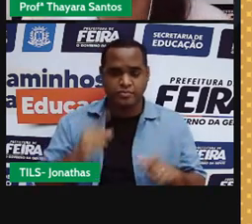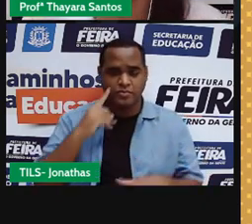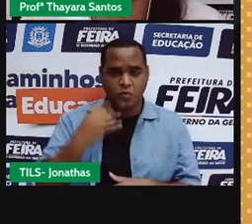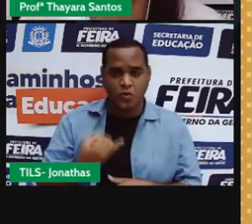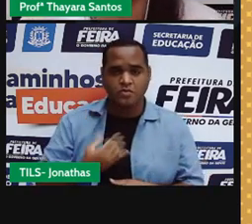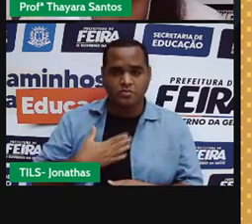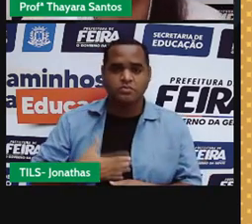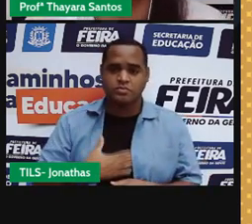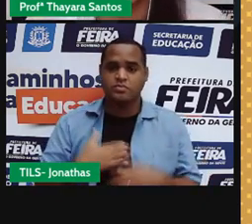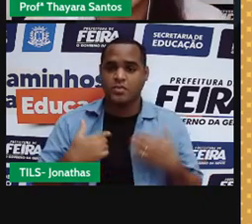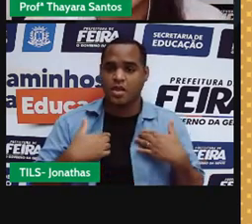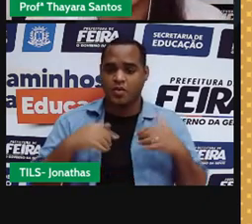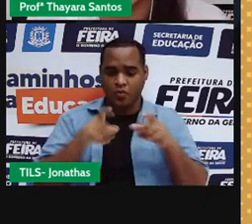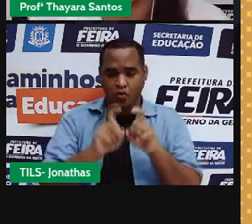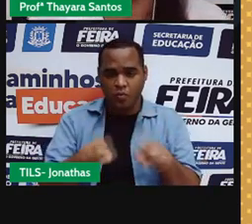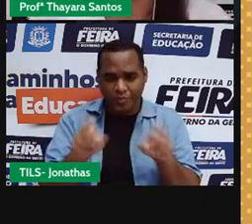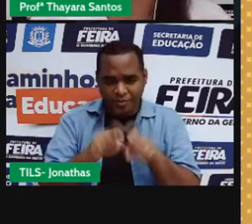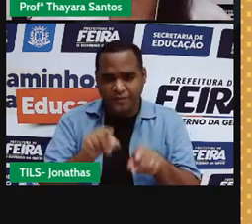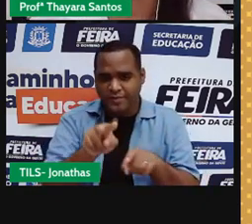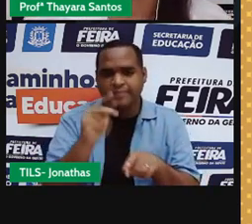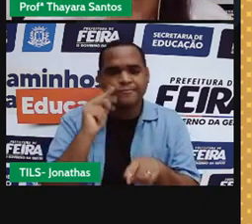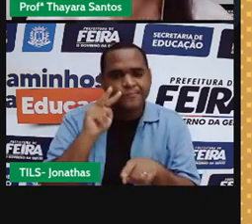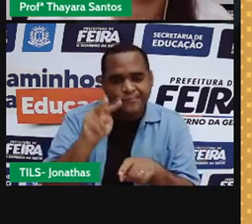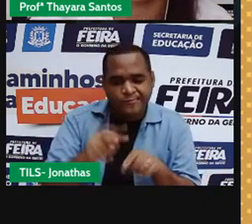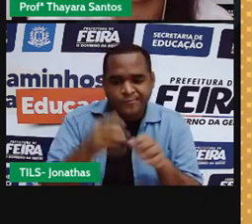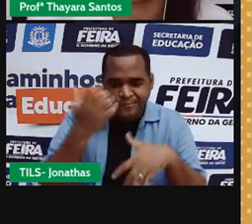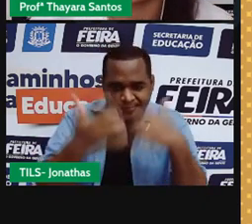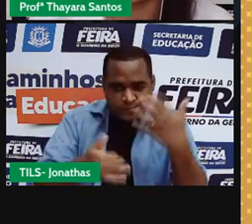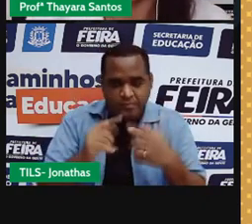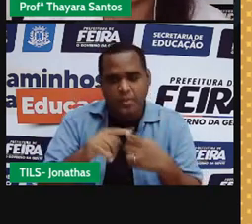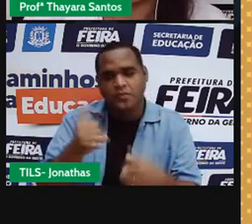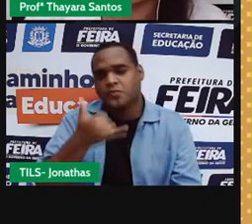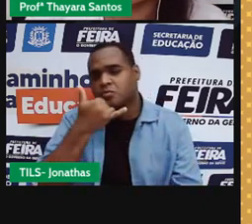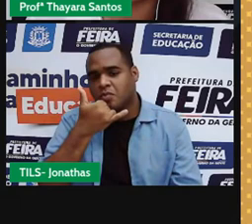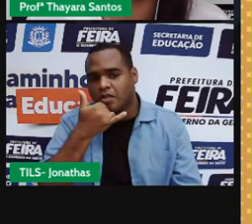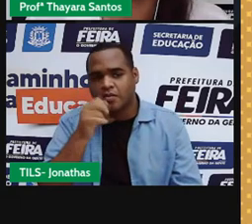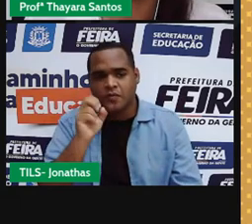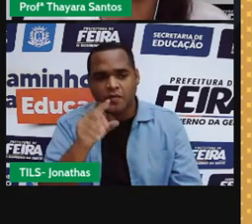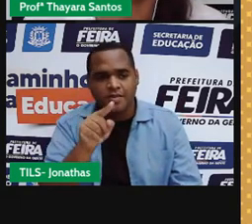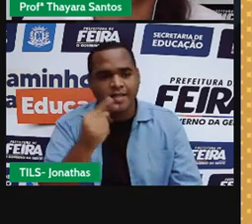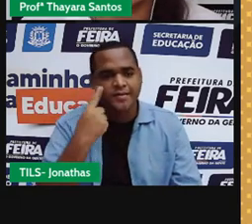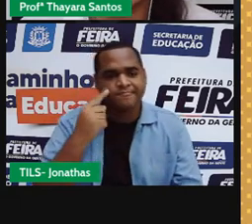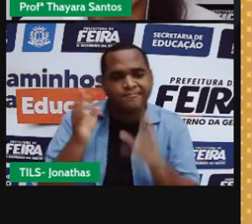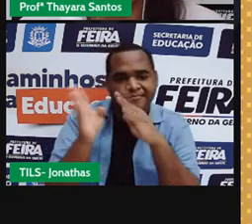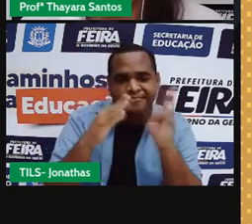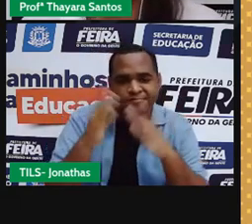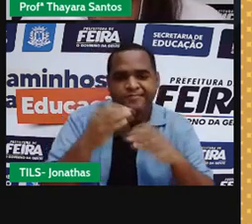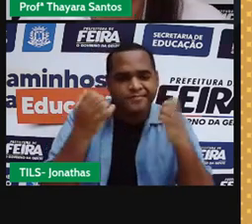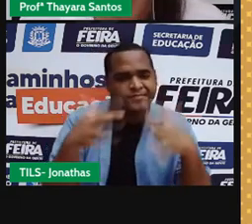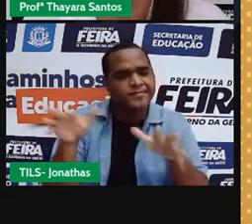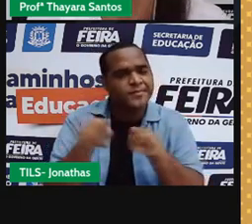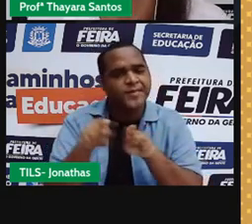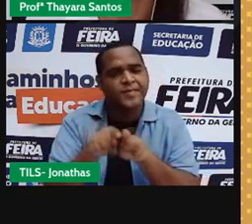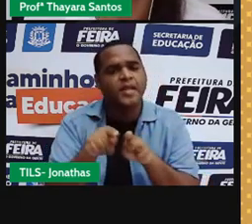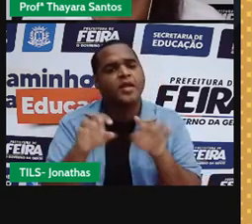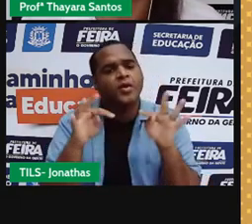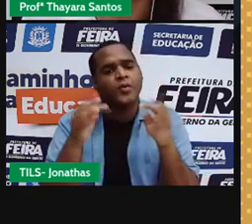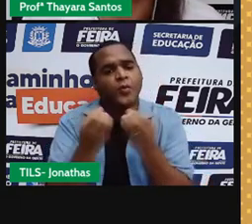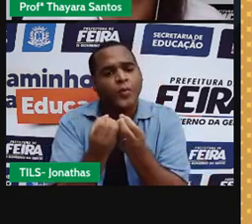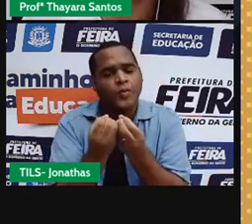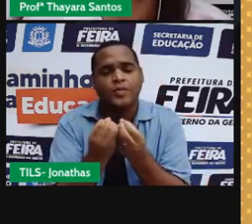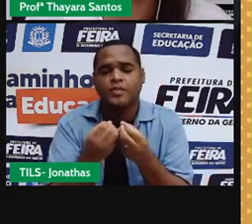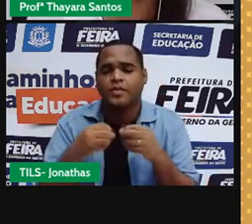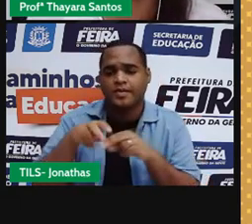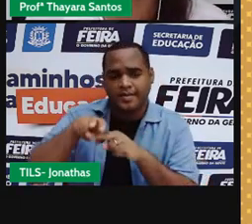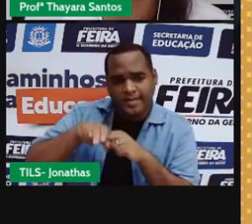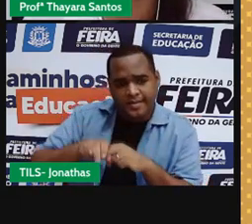o computador que a gente está usando para se falar aqui é matéria, o celular que vocês podem estar usando aí também é matéria, a mesa, a cadeira que eu estou